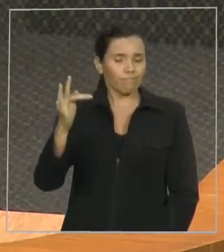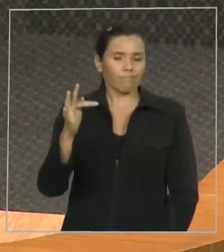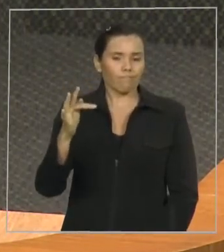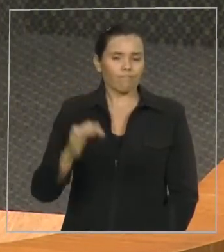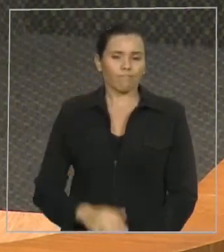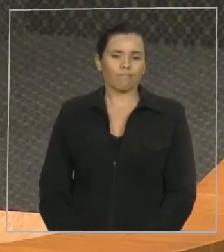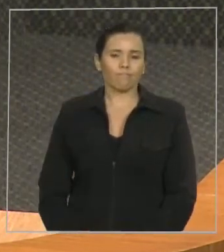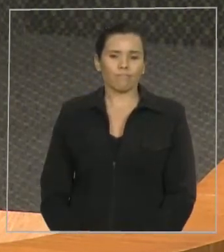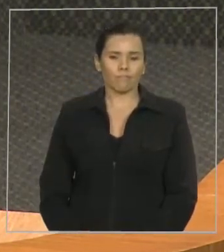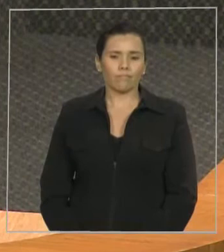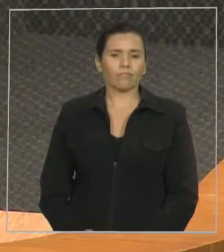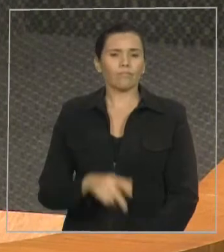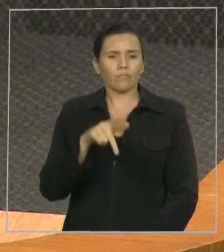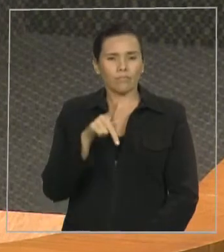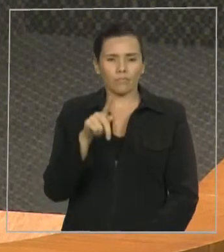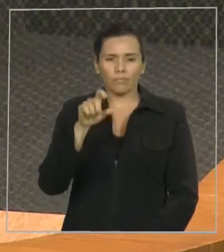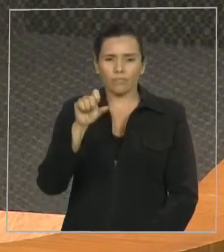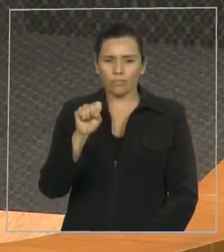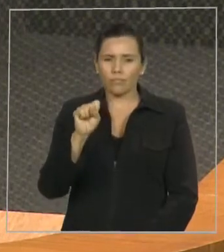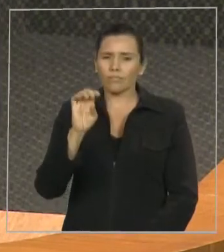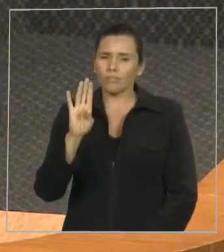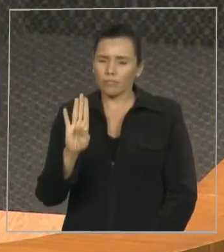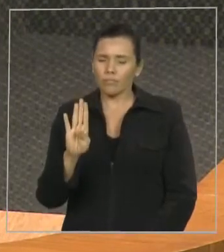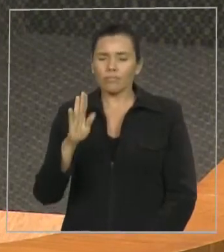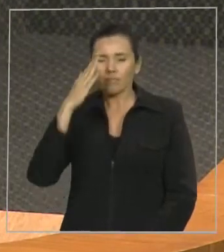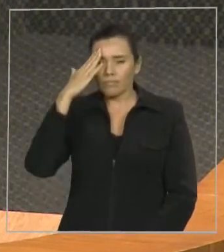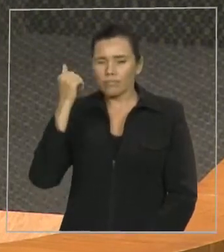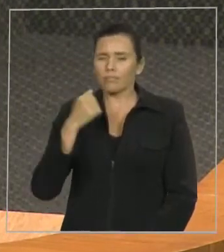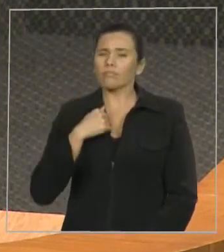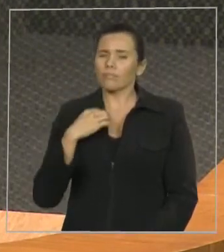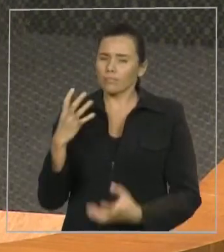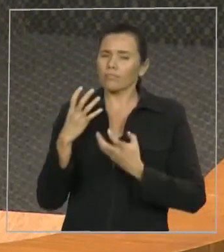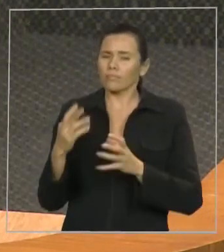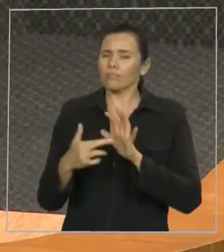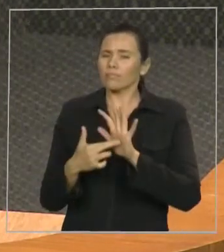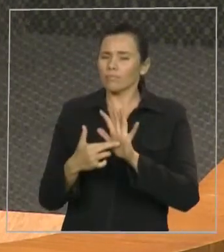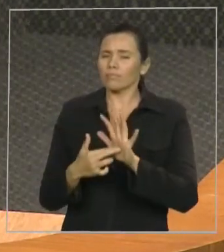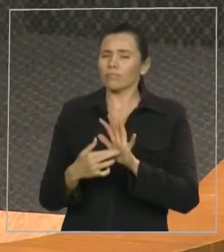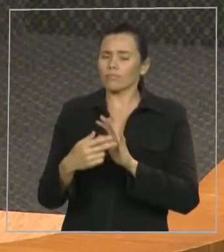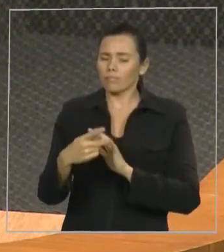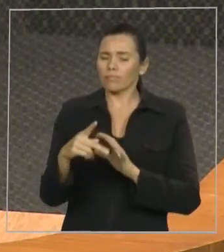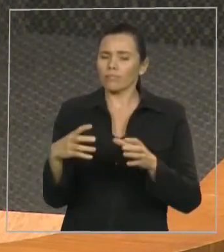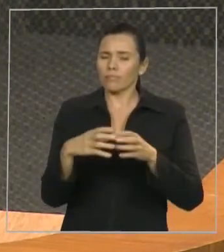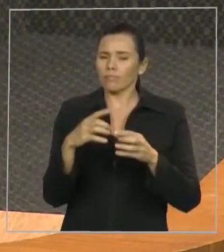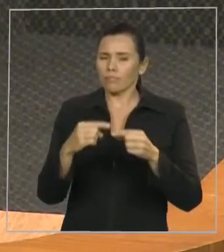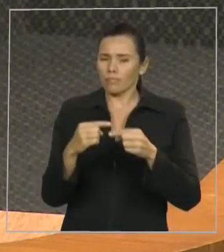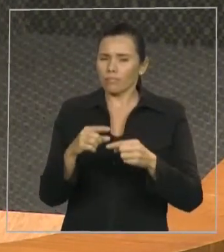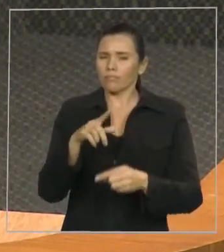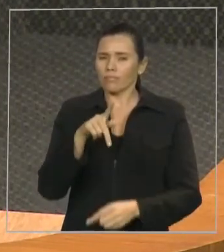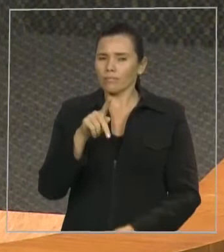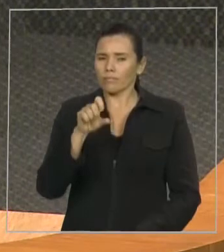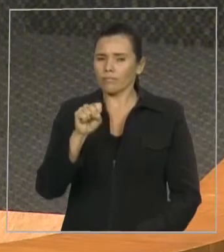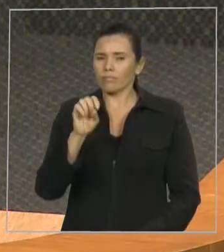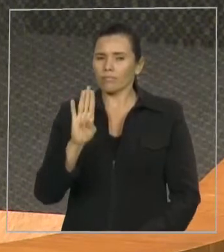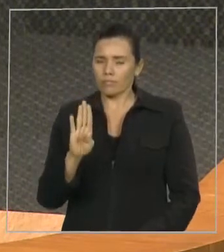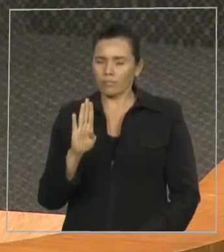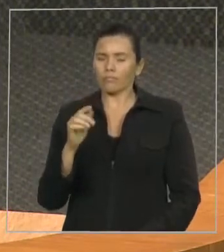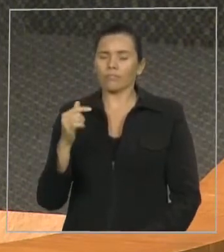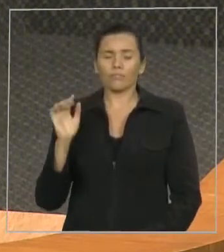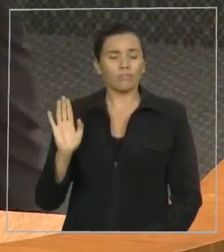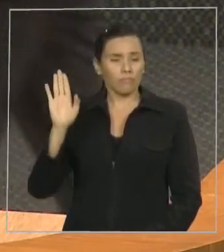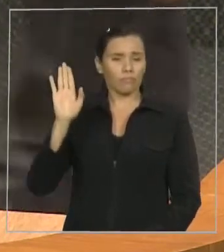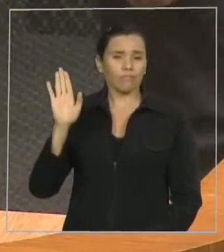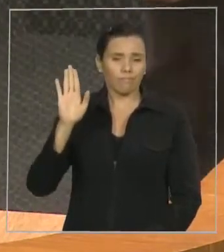de trilhar esse caminho e é uma prioridade para o partido. Qualquer outra possibilidade de candidatura nesse